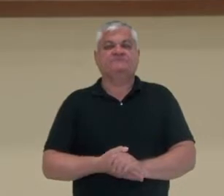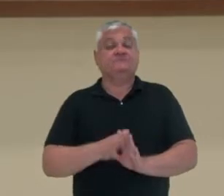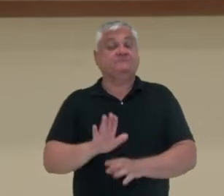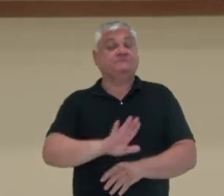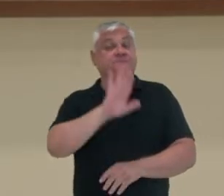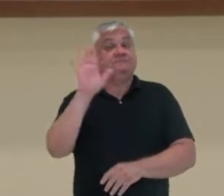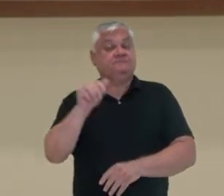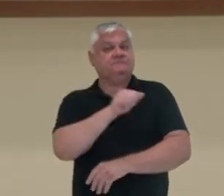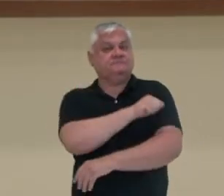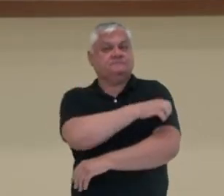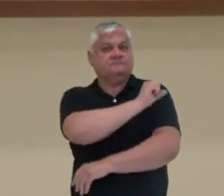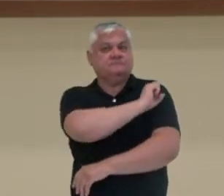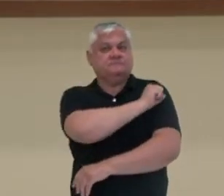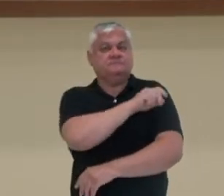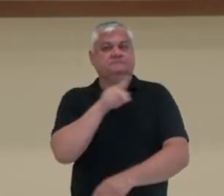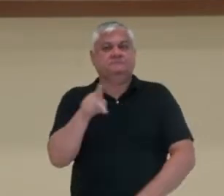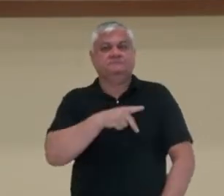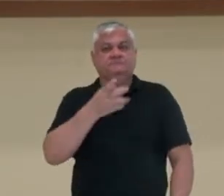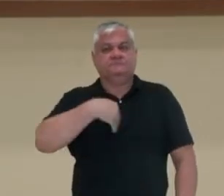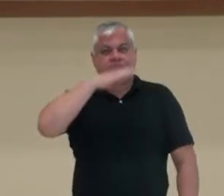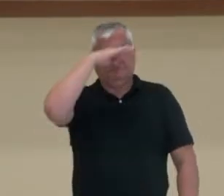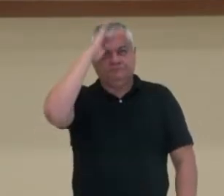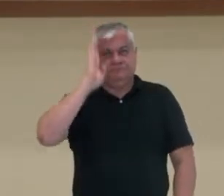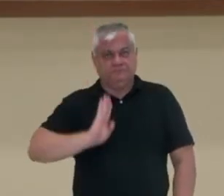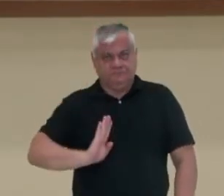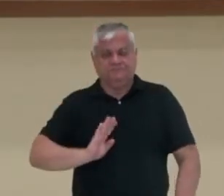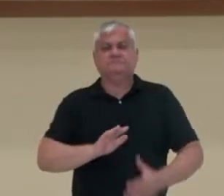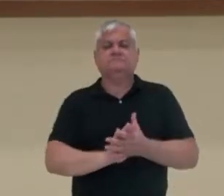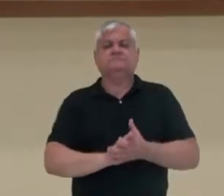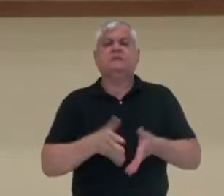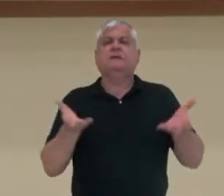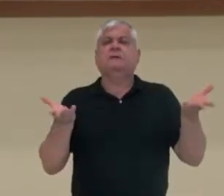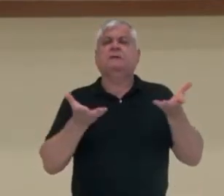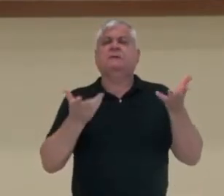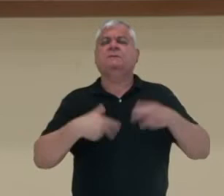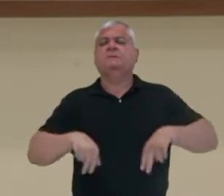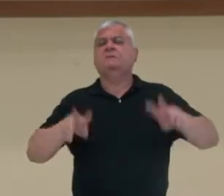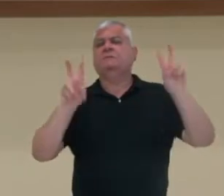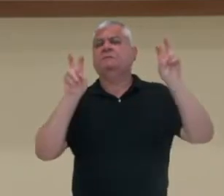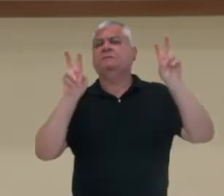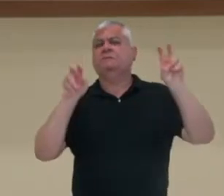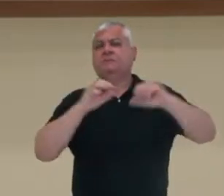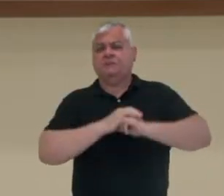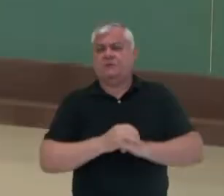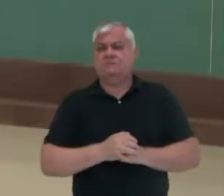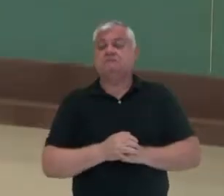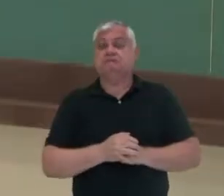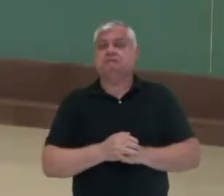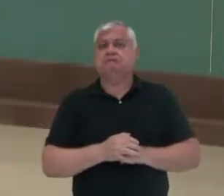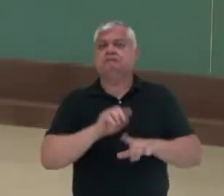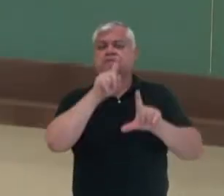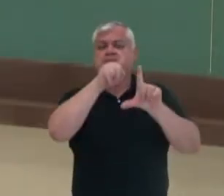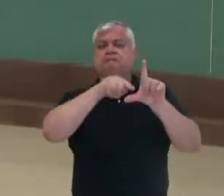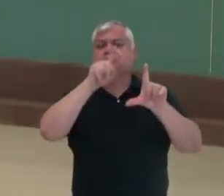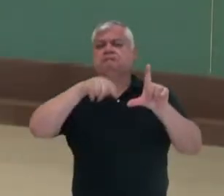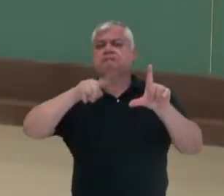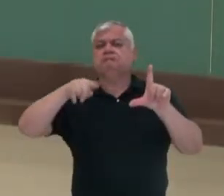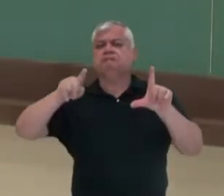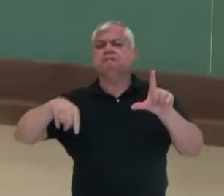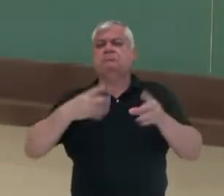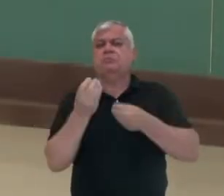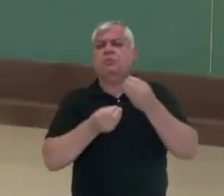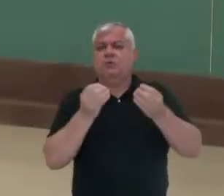Olá, estudantes do 8º ano. Eu sou a professora Alcini e hoje vamos falar sobre representação gráfica de uma